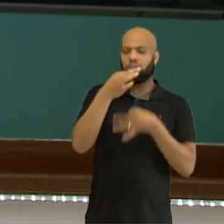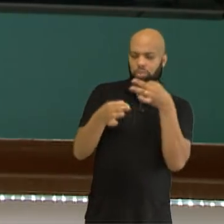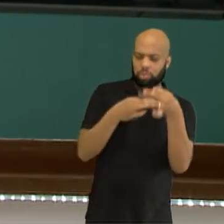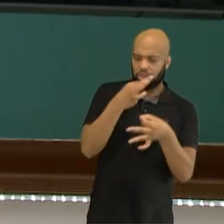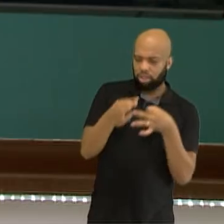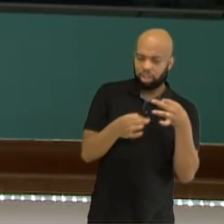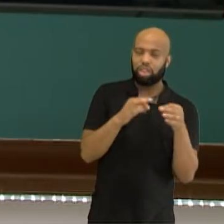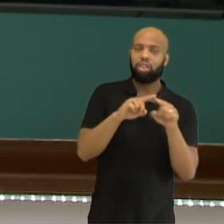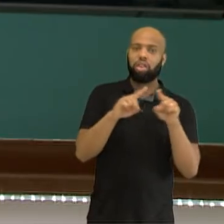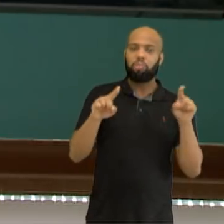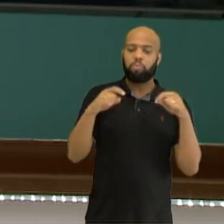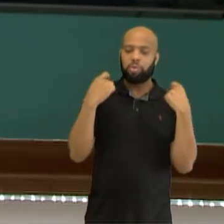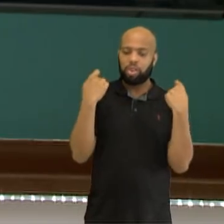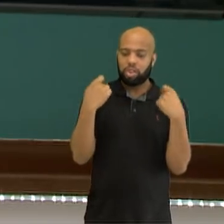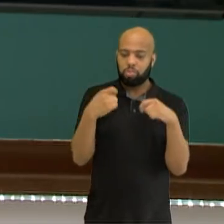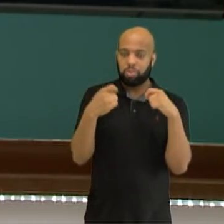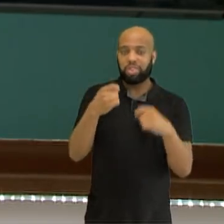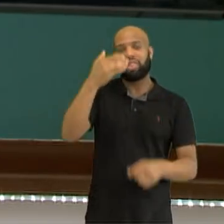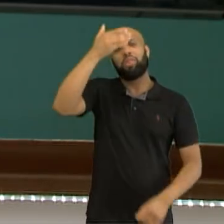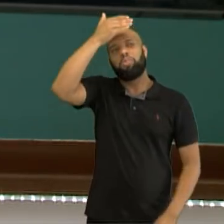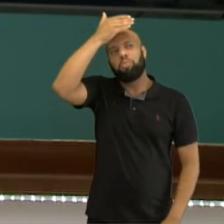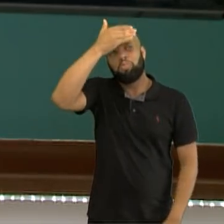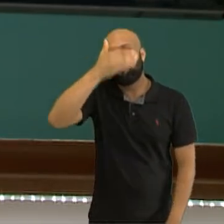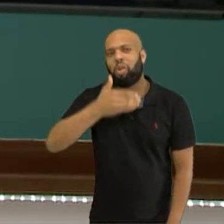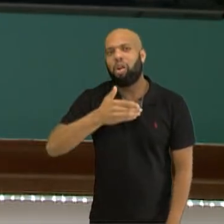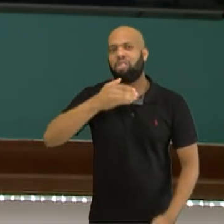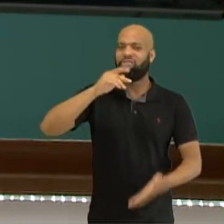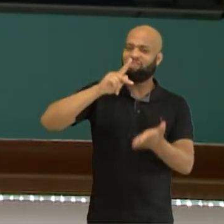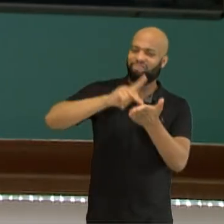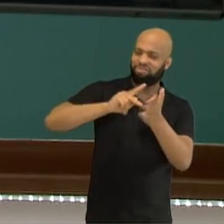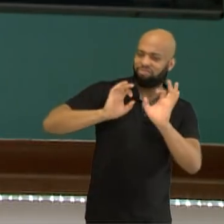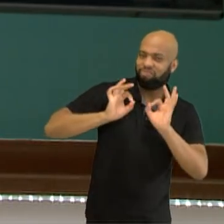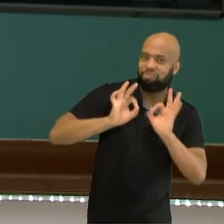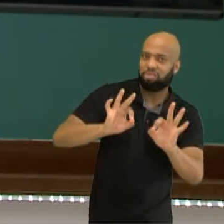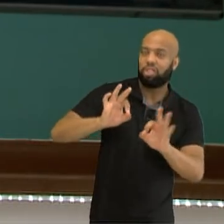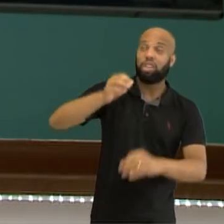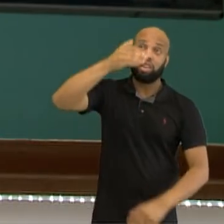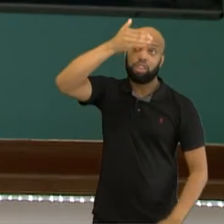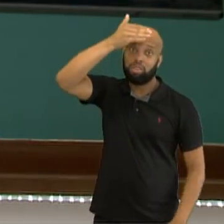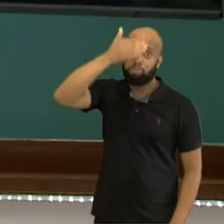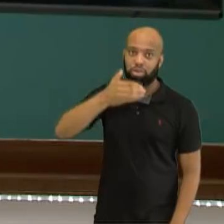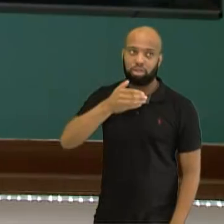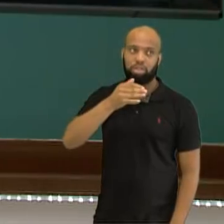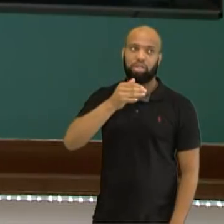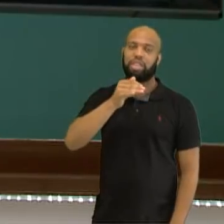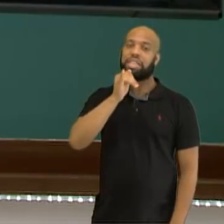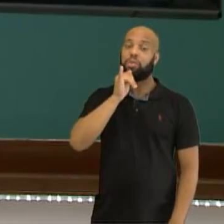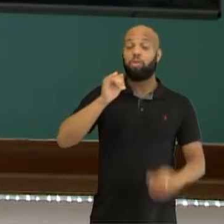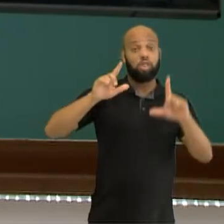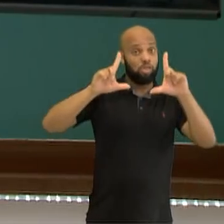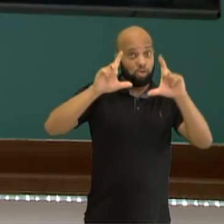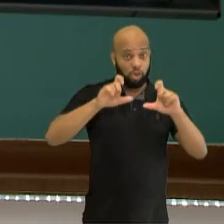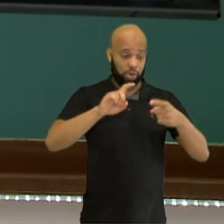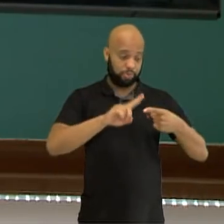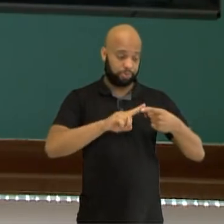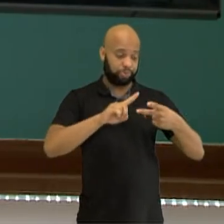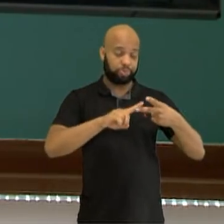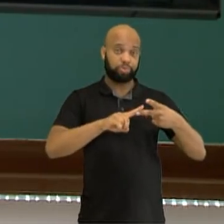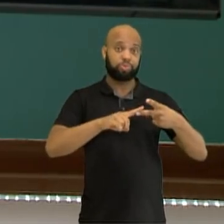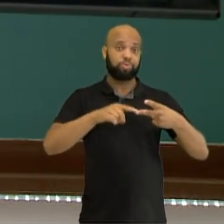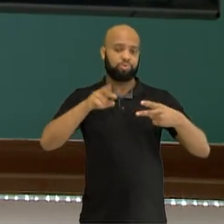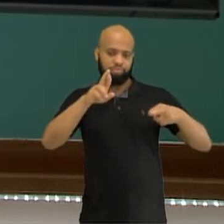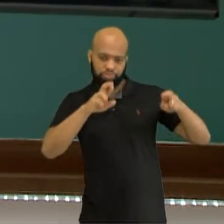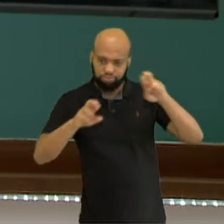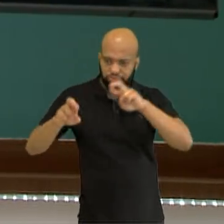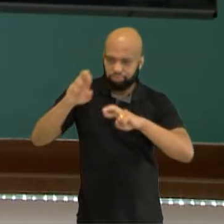argumentos, mas nós precisamos de comprovações científicas, registros fotográficos,